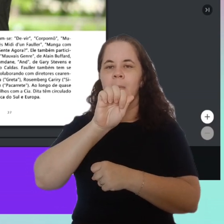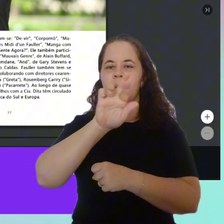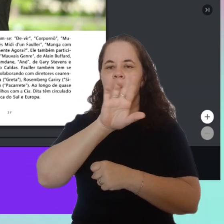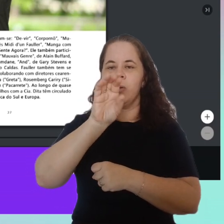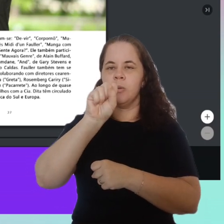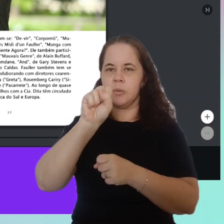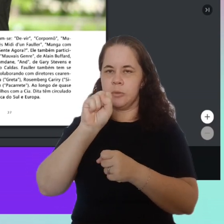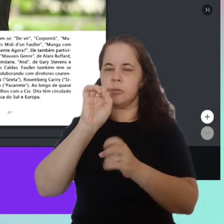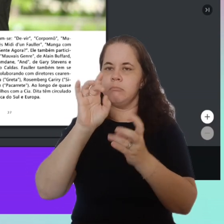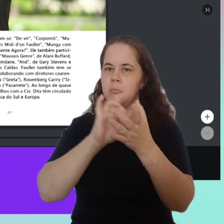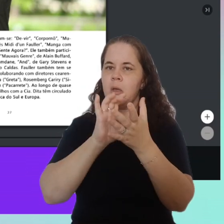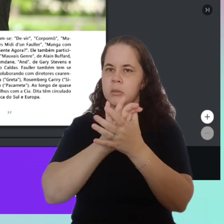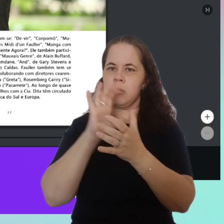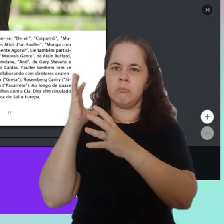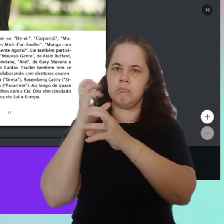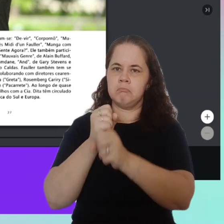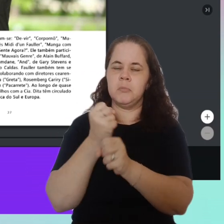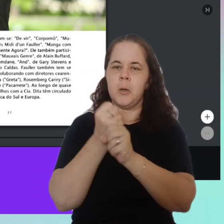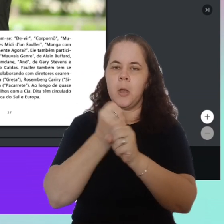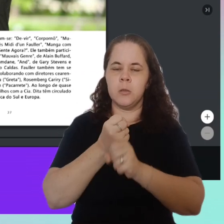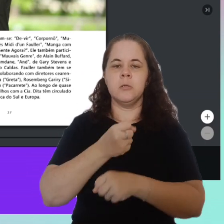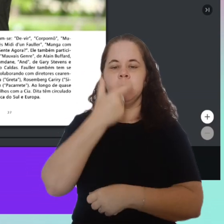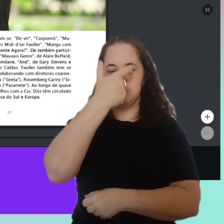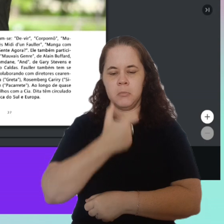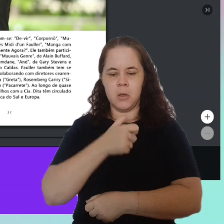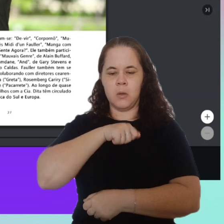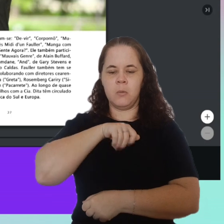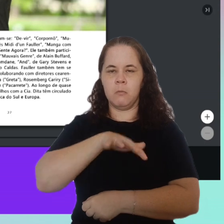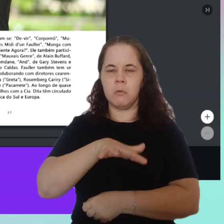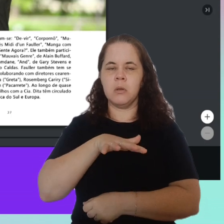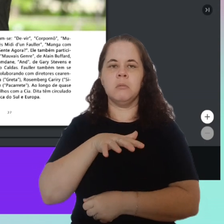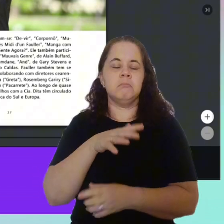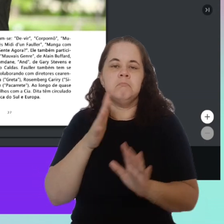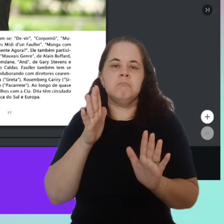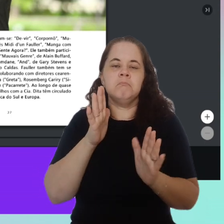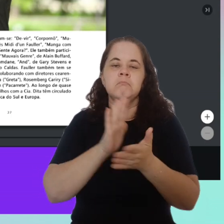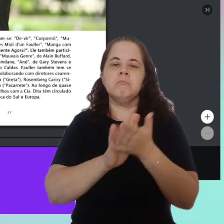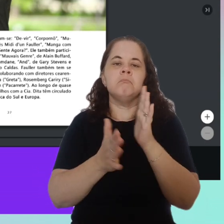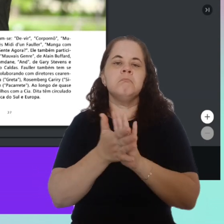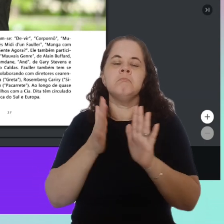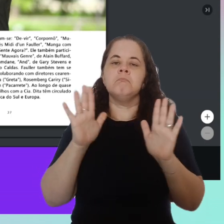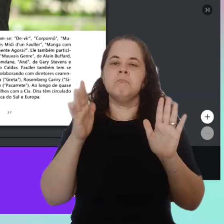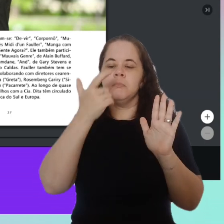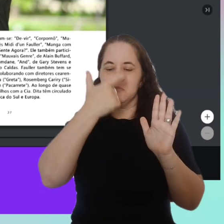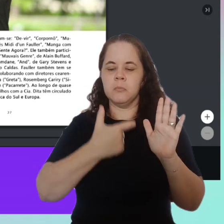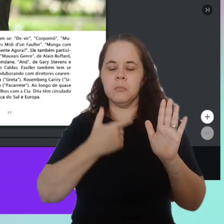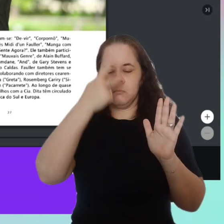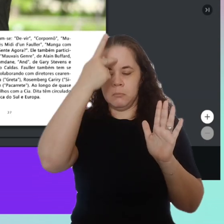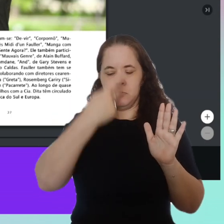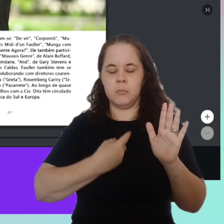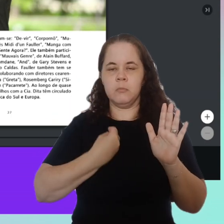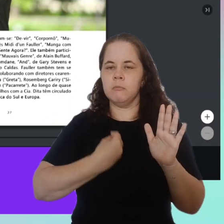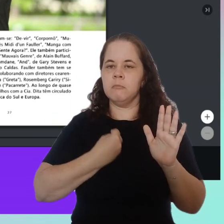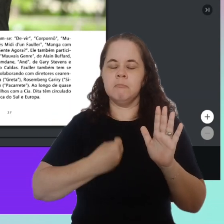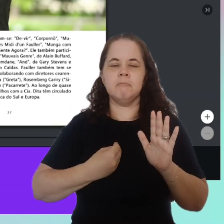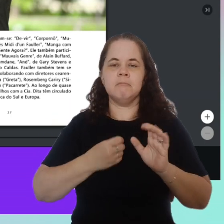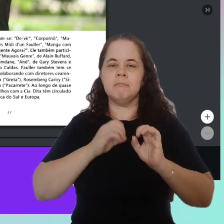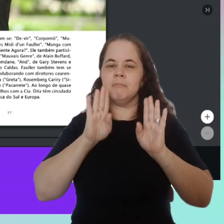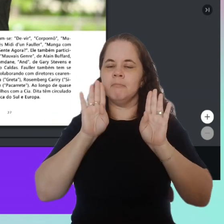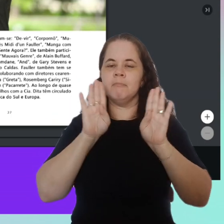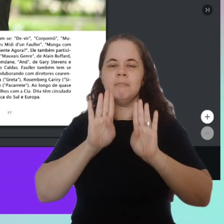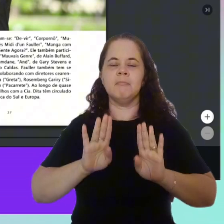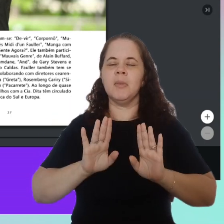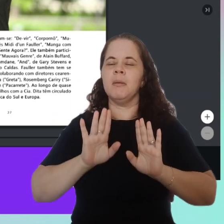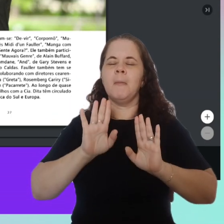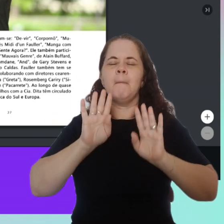queer tranquilamente, sempre foi extremamente resolvido em relação a isso, nunca foi empecilho para ele. E é uma